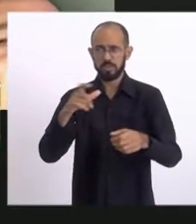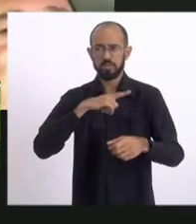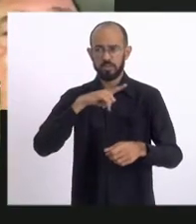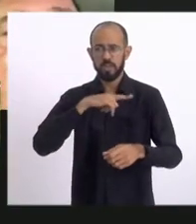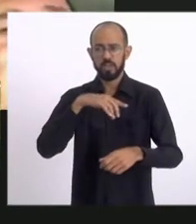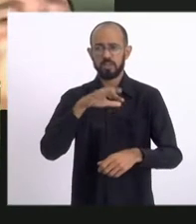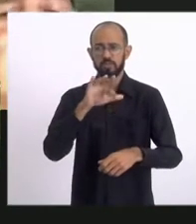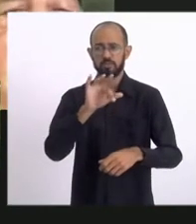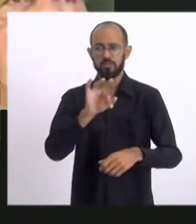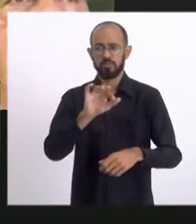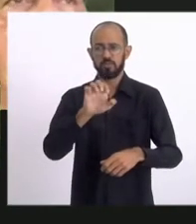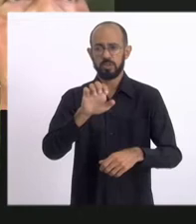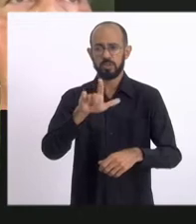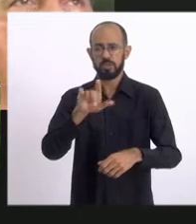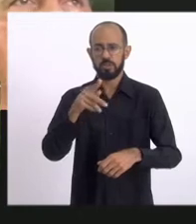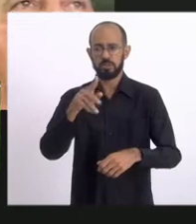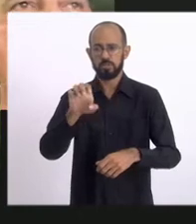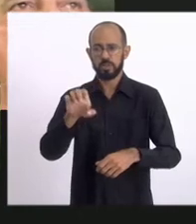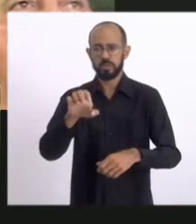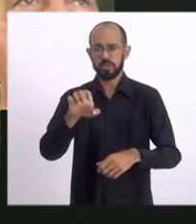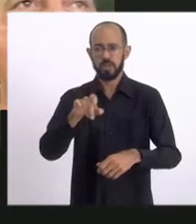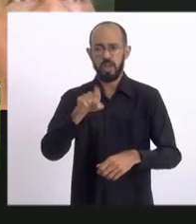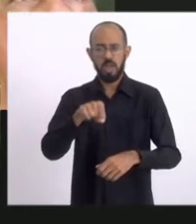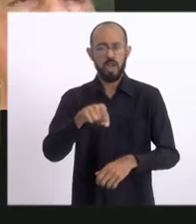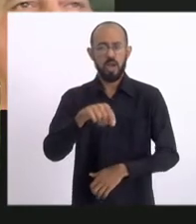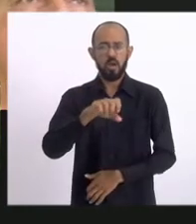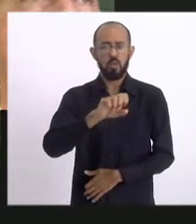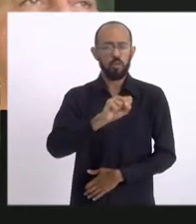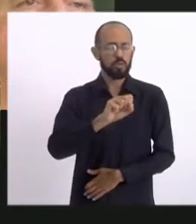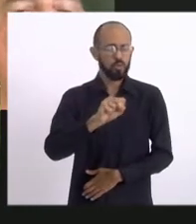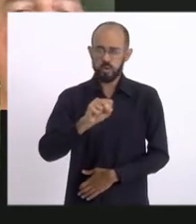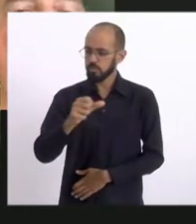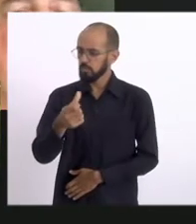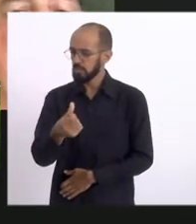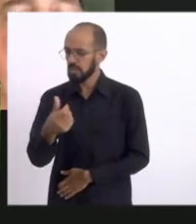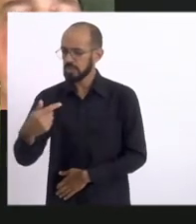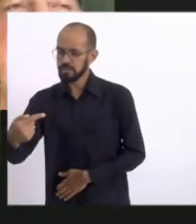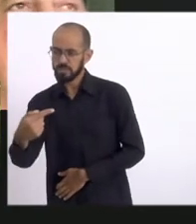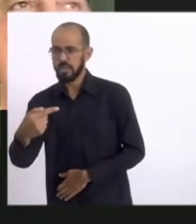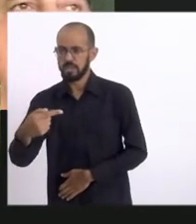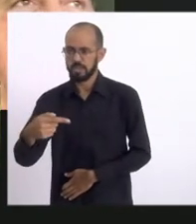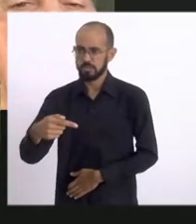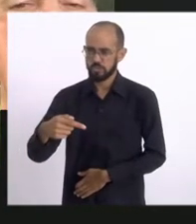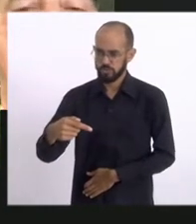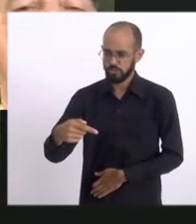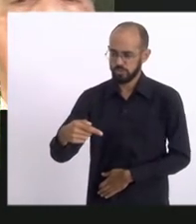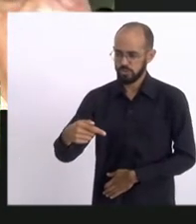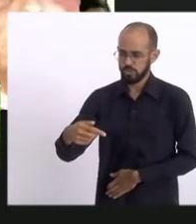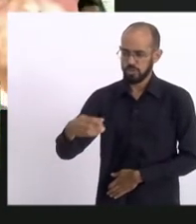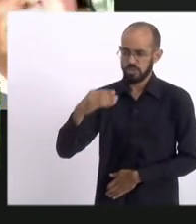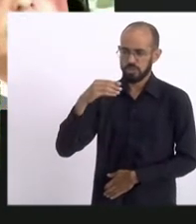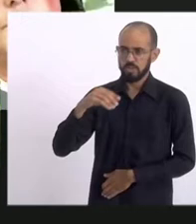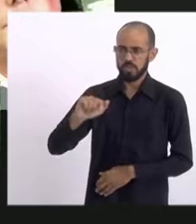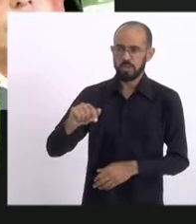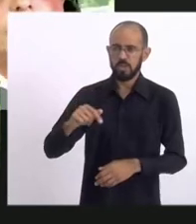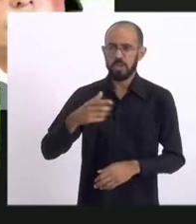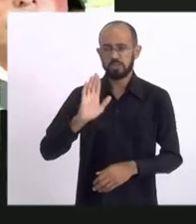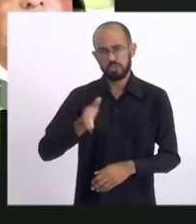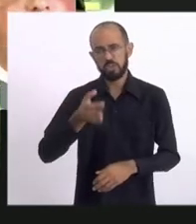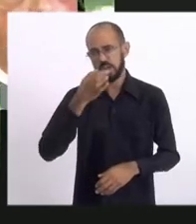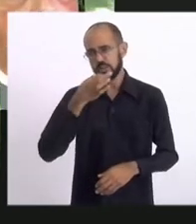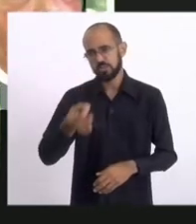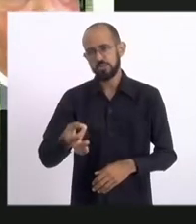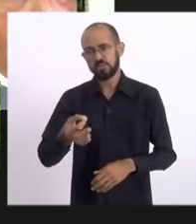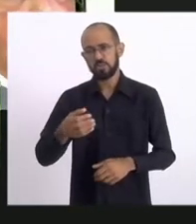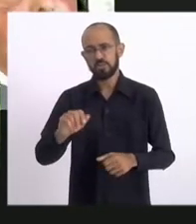Do Felipe ou do 8867. Tem uma. Eu ia falar agora, deputado Mink, que a gente ia sugerir